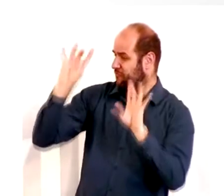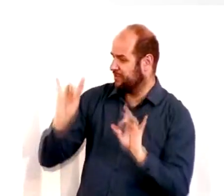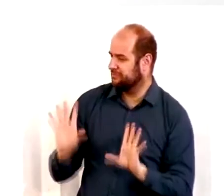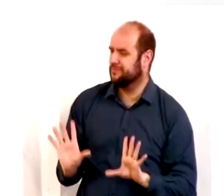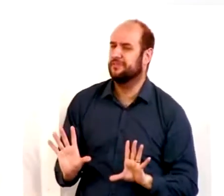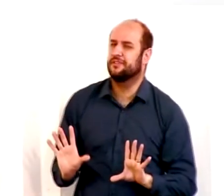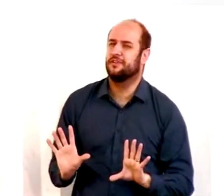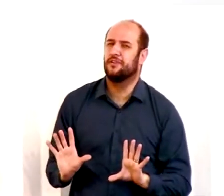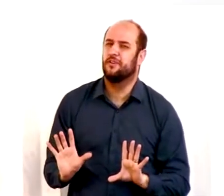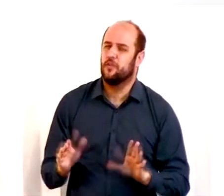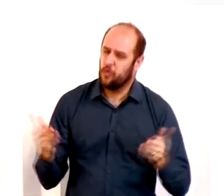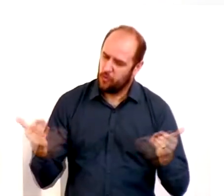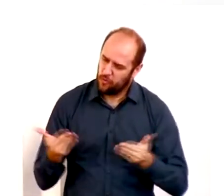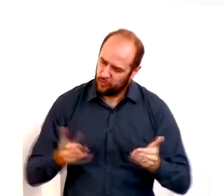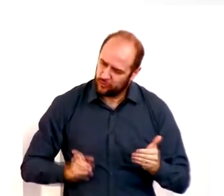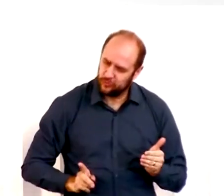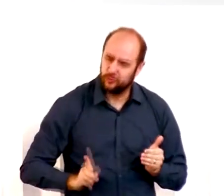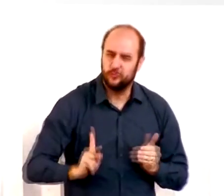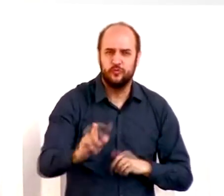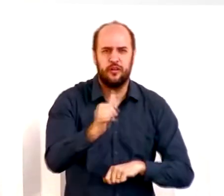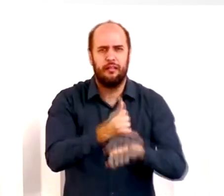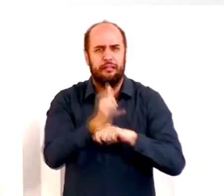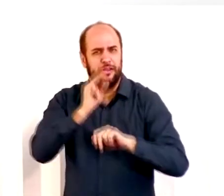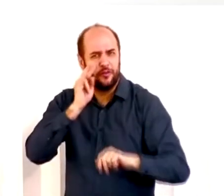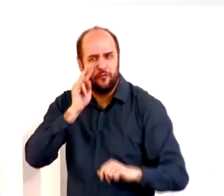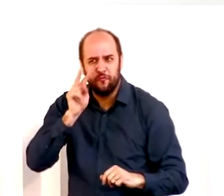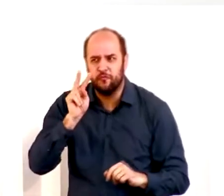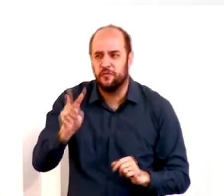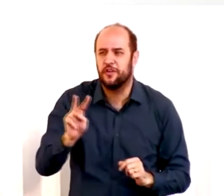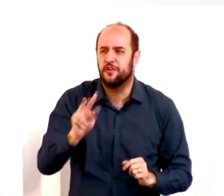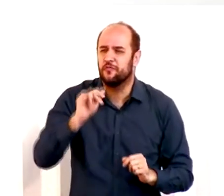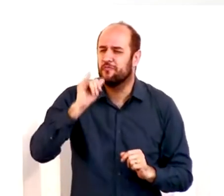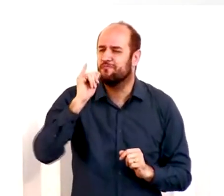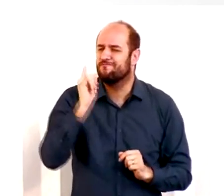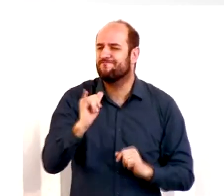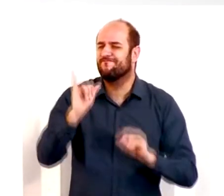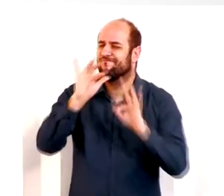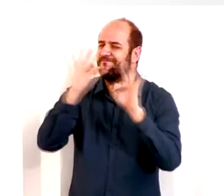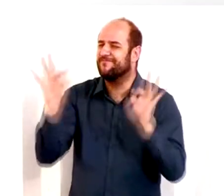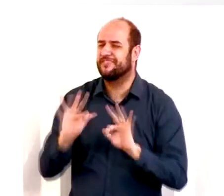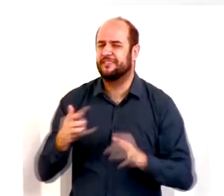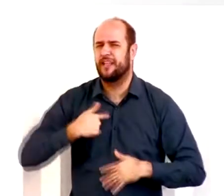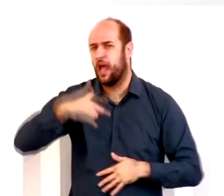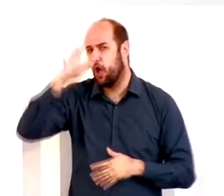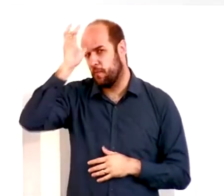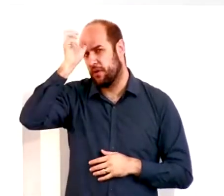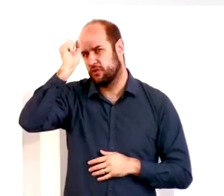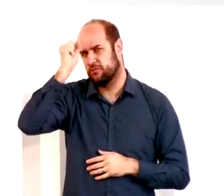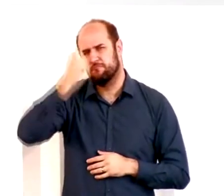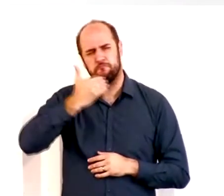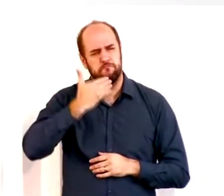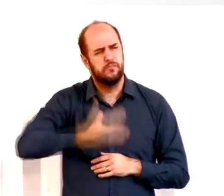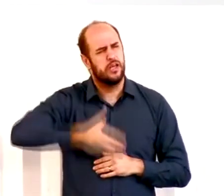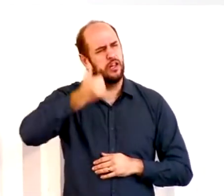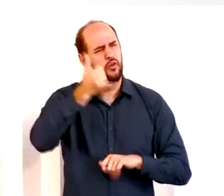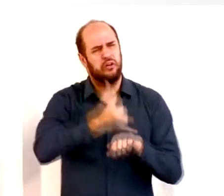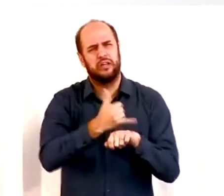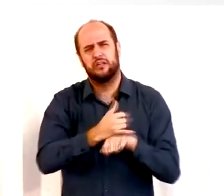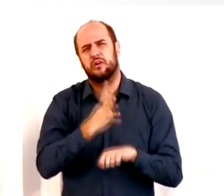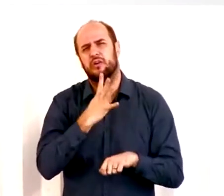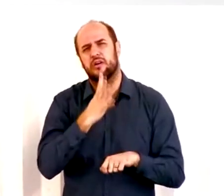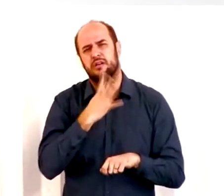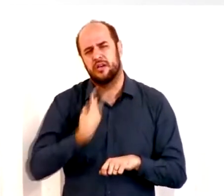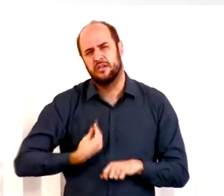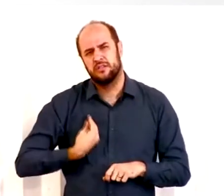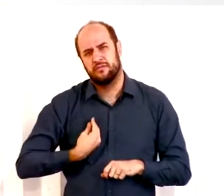caminhando hoje com líderes que eu olho para eles e me emociono. E aprendi uma máxima: os melhores líderes que eu conheci e